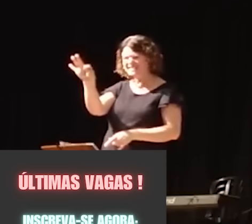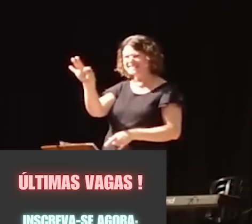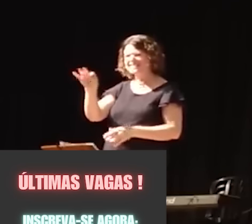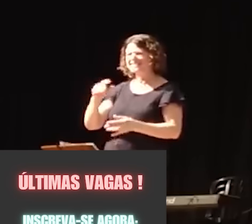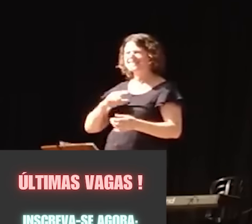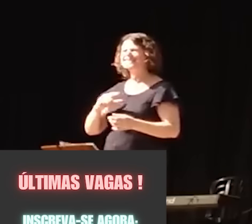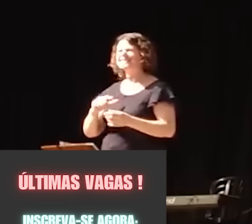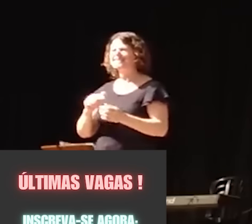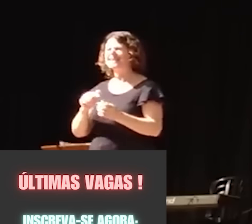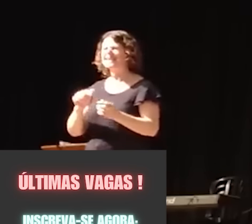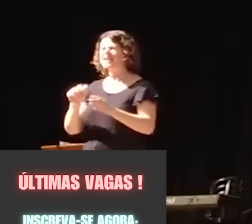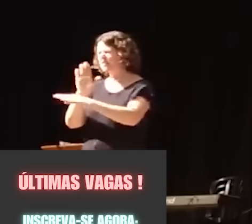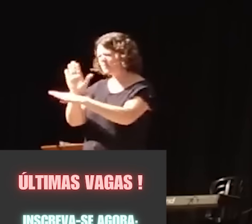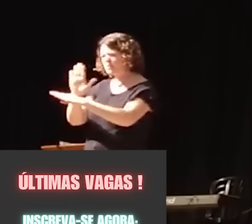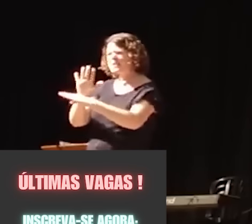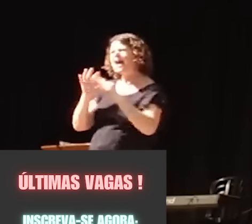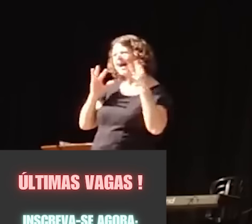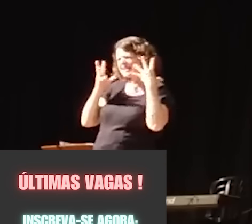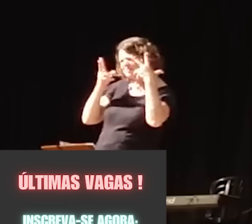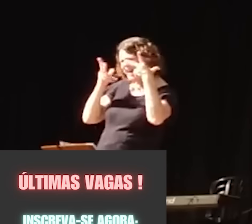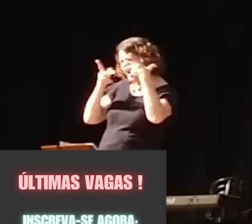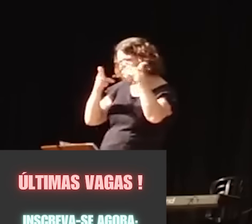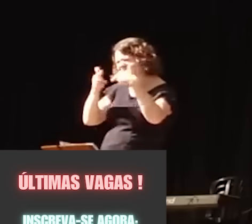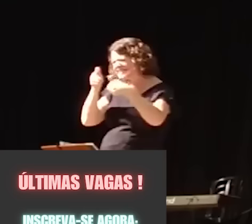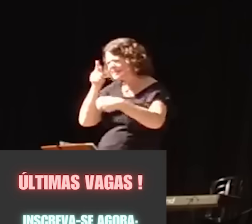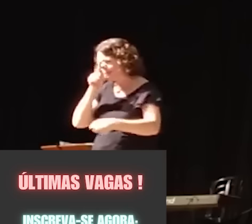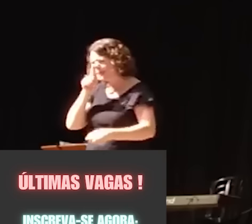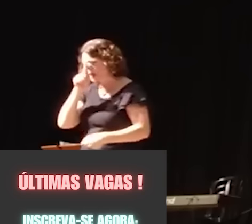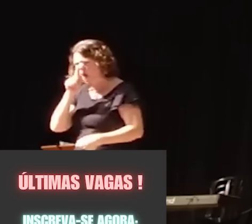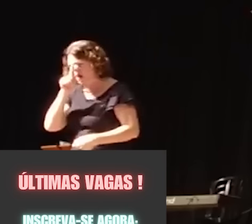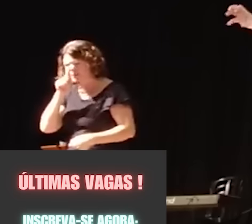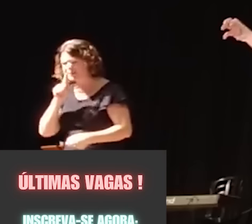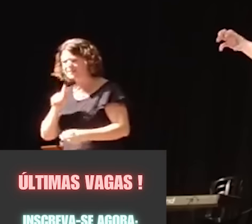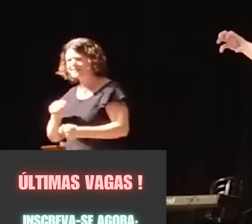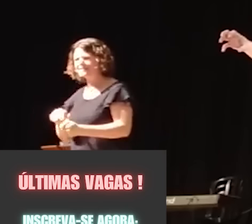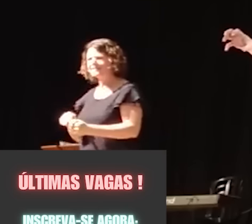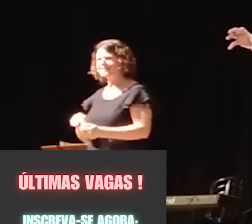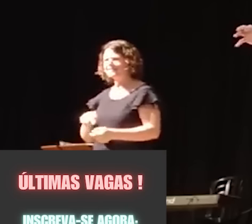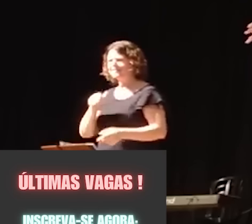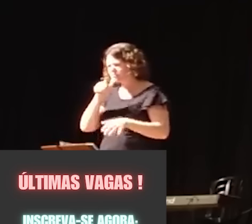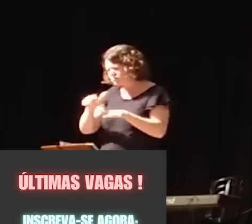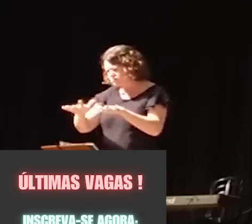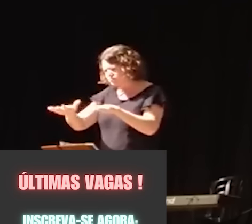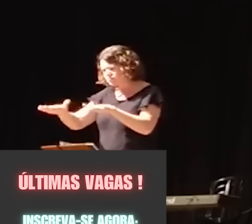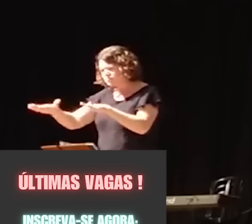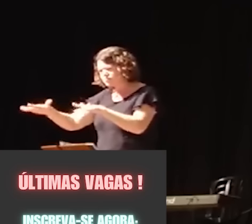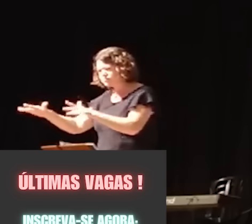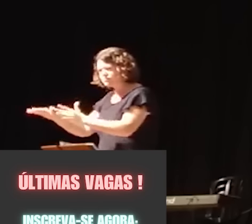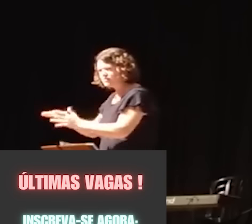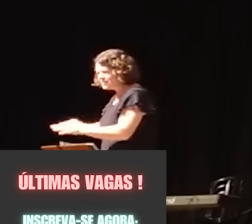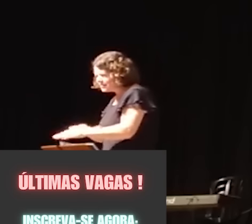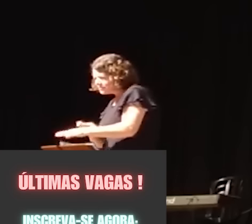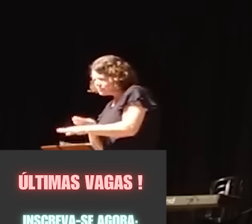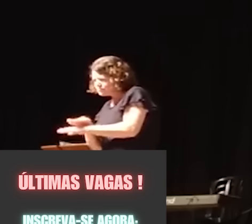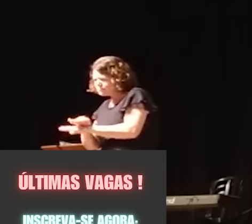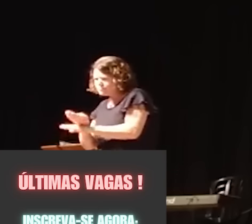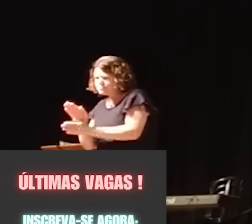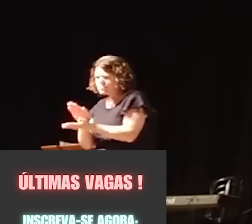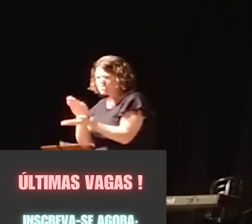animais perigosos já viu isso aí aí de repente V Um Jacaré toma uma gazela ou